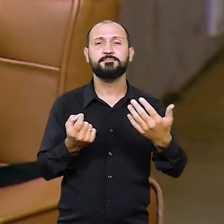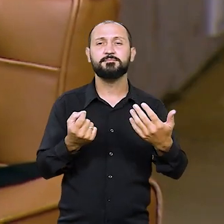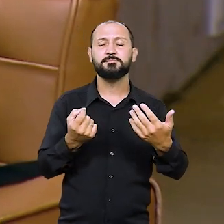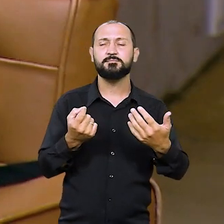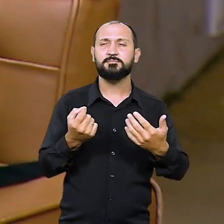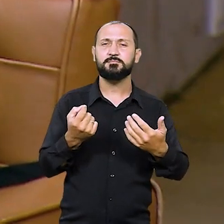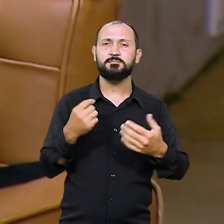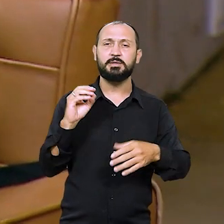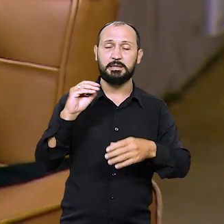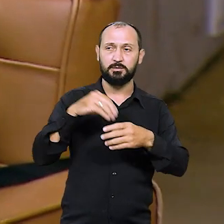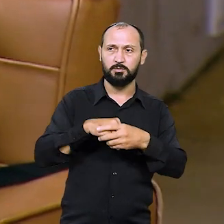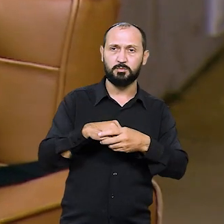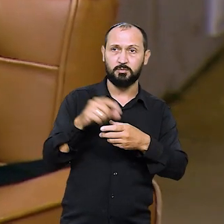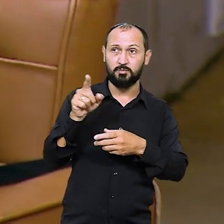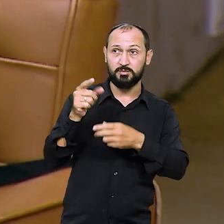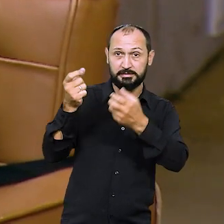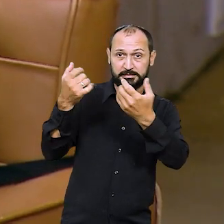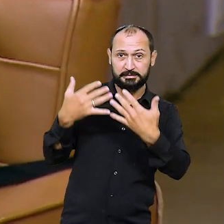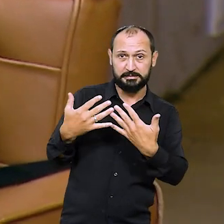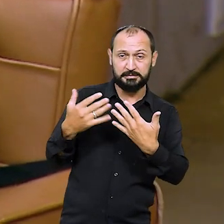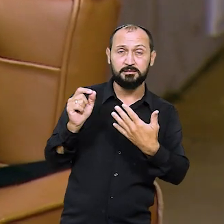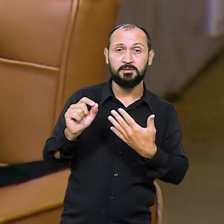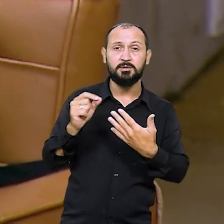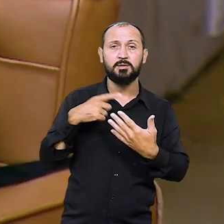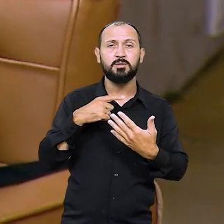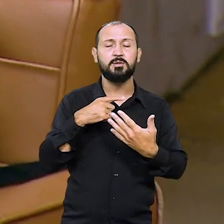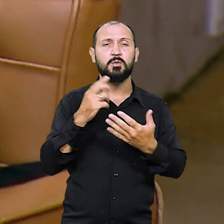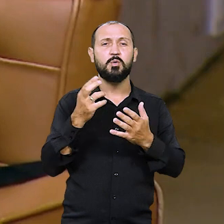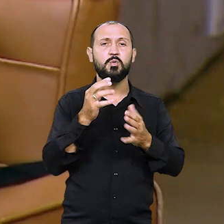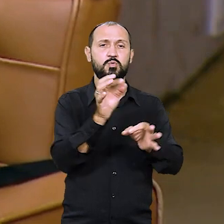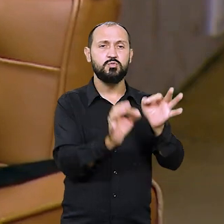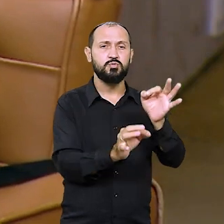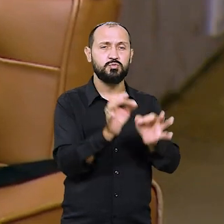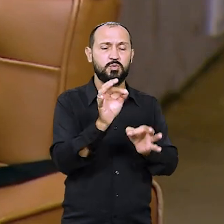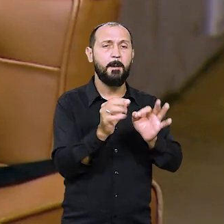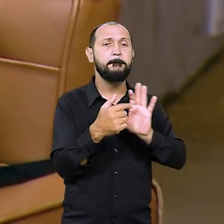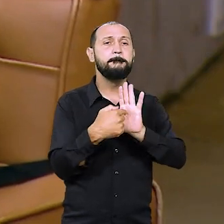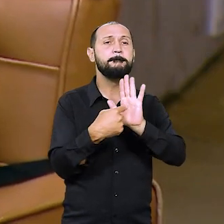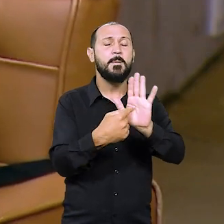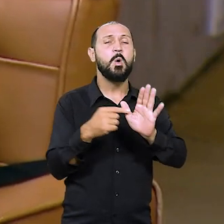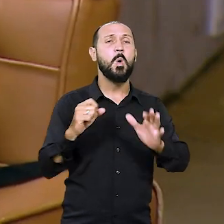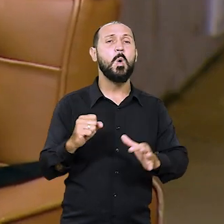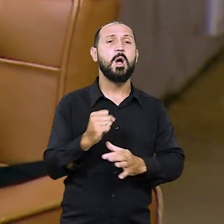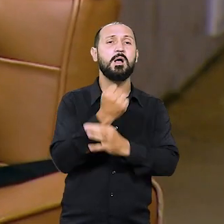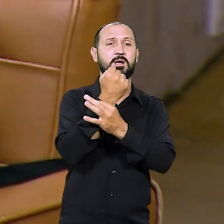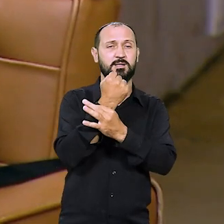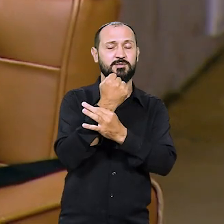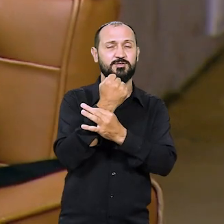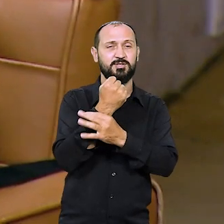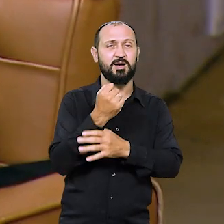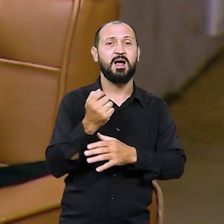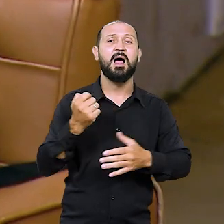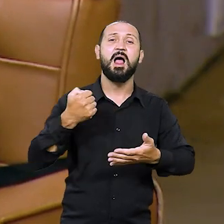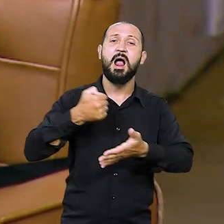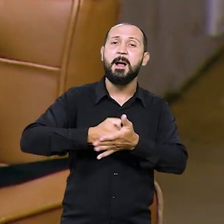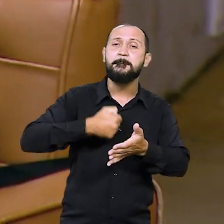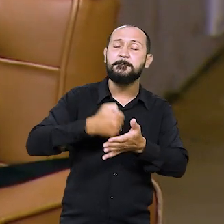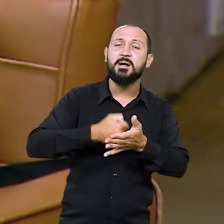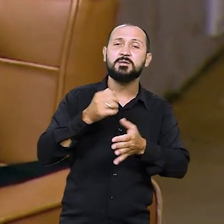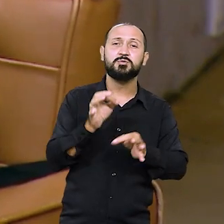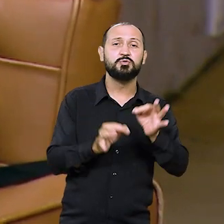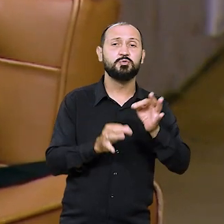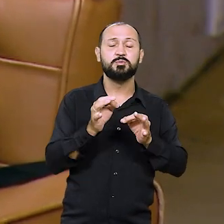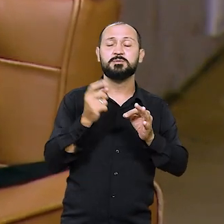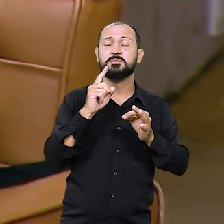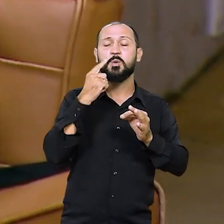verifico, tal como Sua Excelência concluiu, que o ordenamento jurídico traz garantias suficientes para